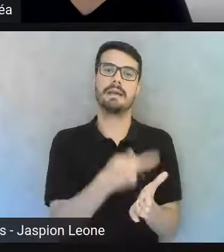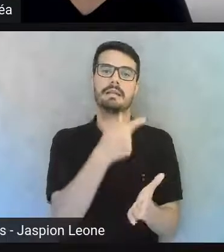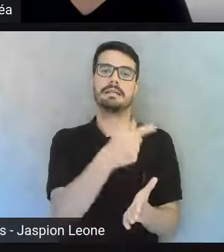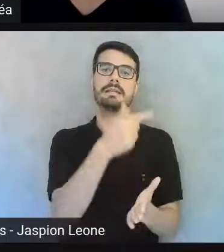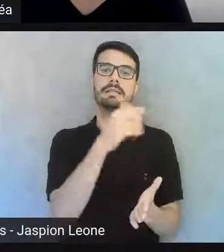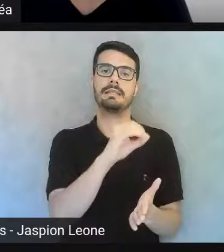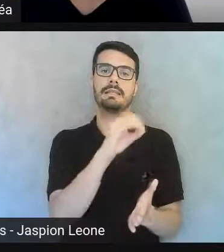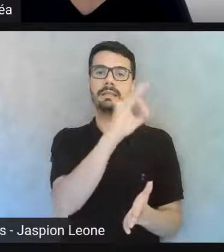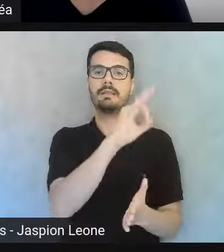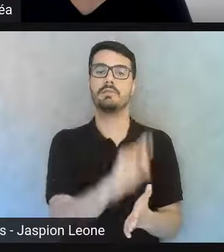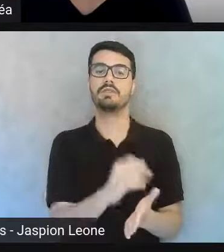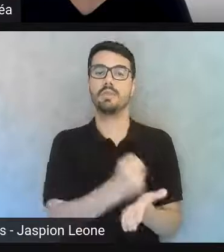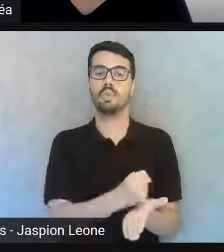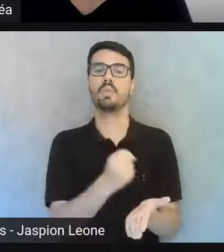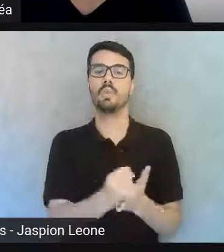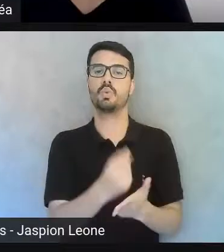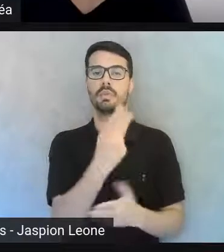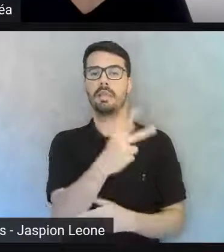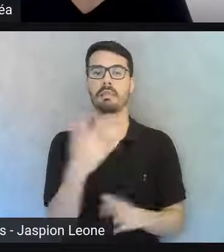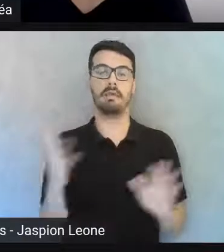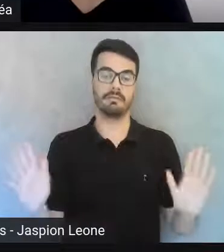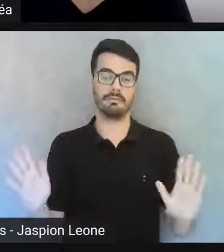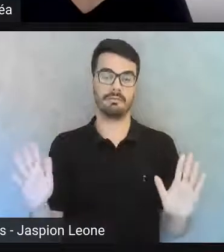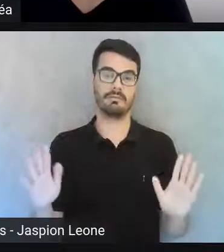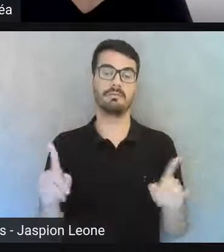dele, mais